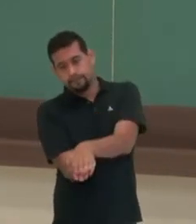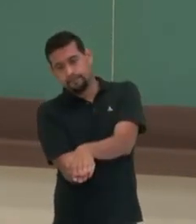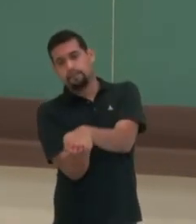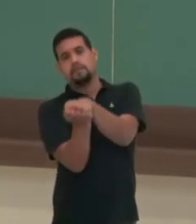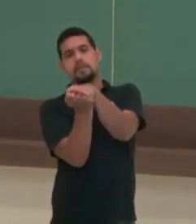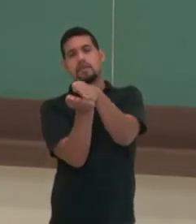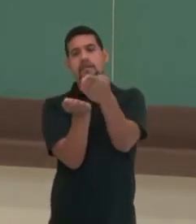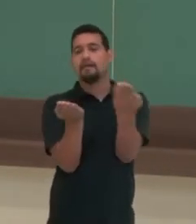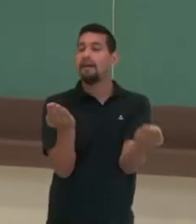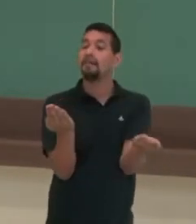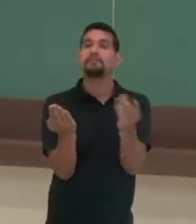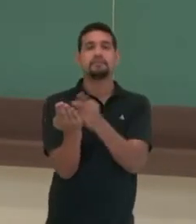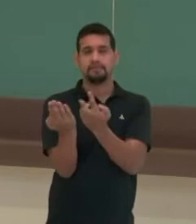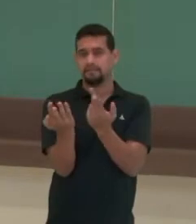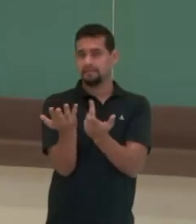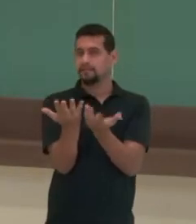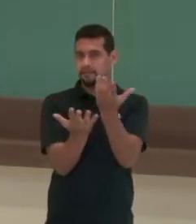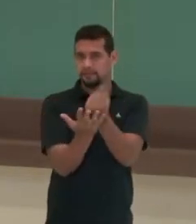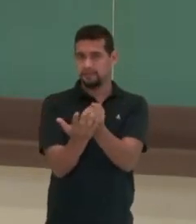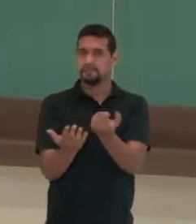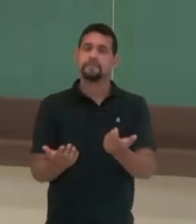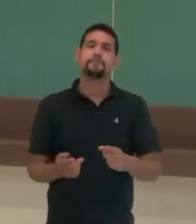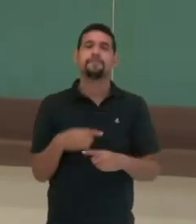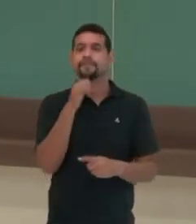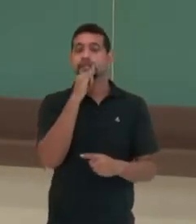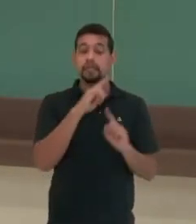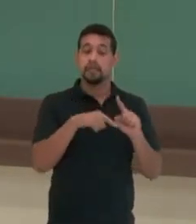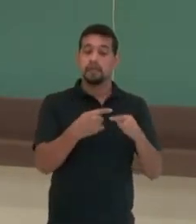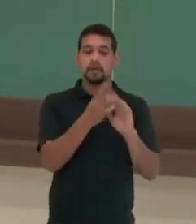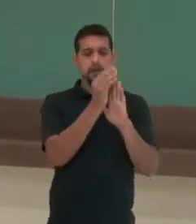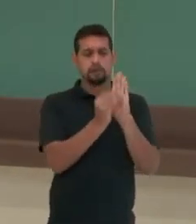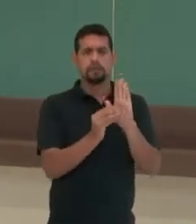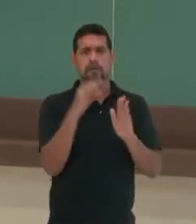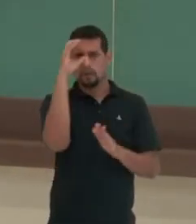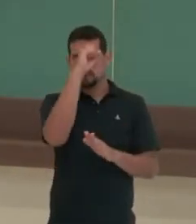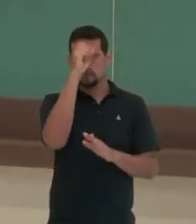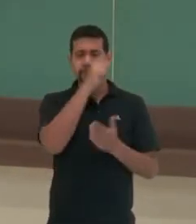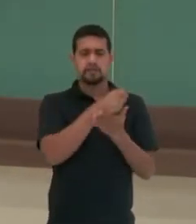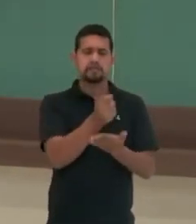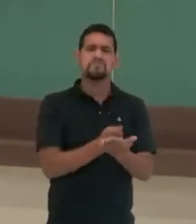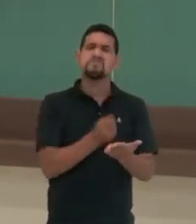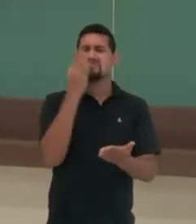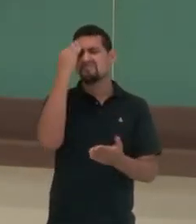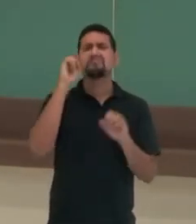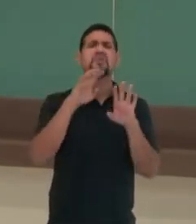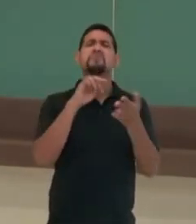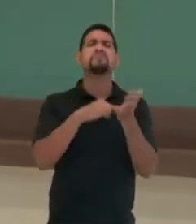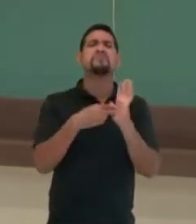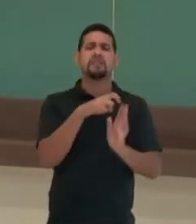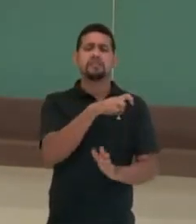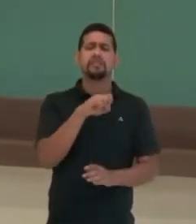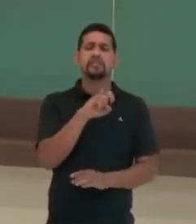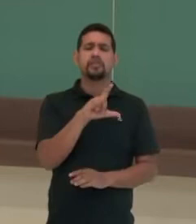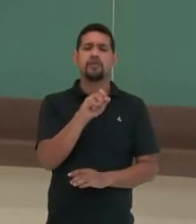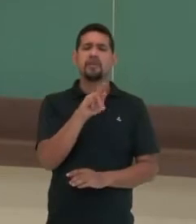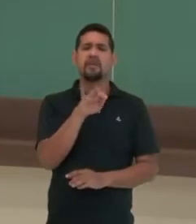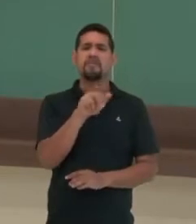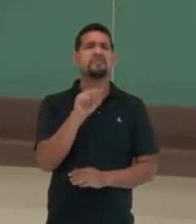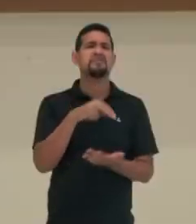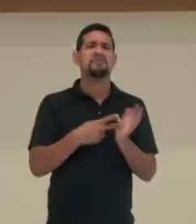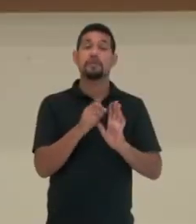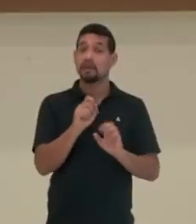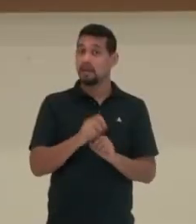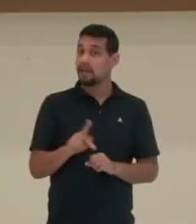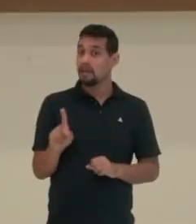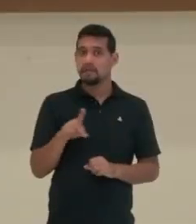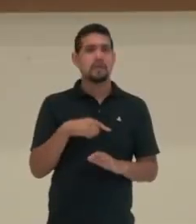e criar a gravura. Então, a partir dos conteúdos estudados, escreva o que você entendeu sobre a xilogravura, tá? A professora